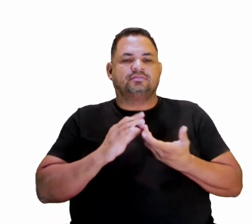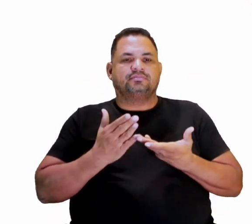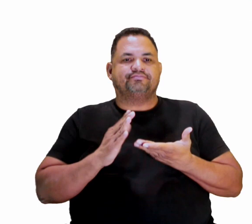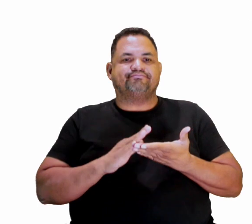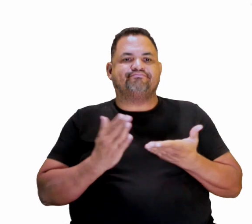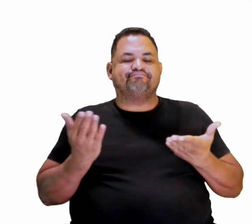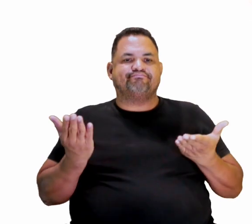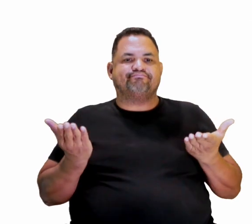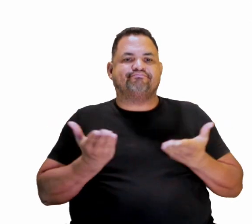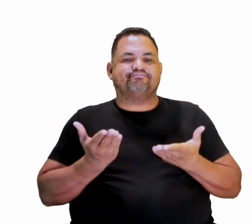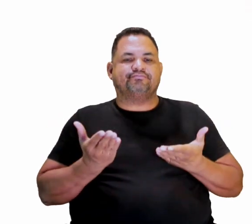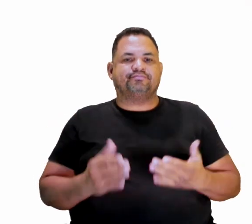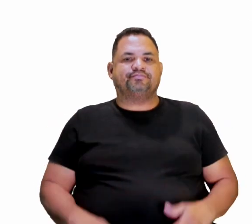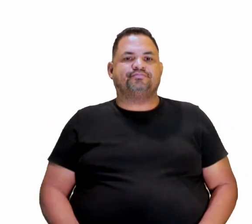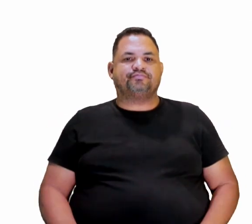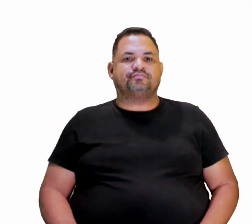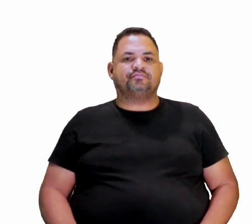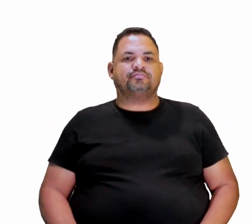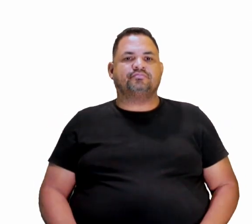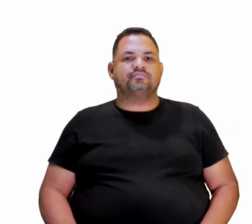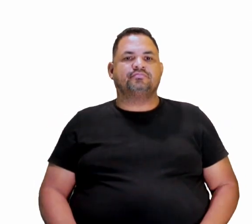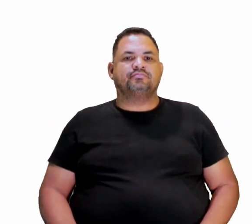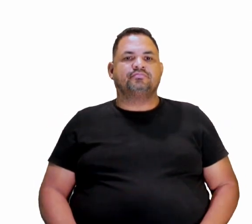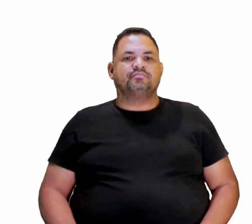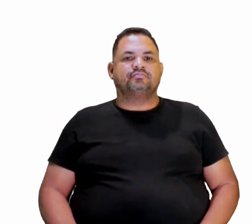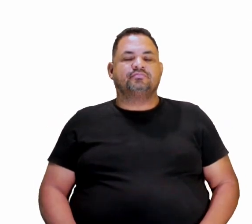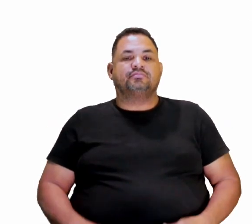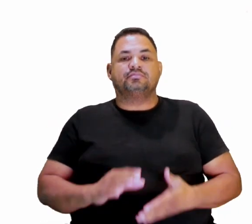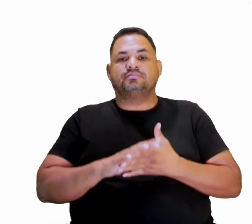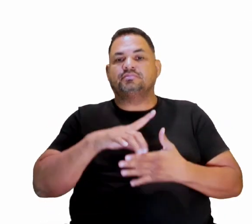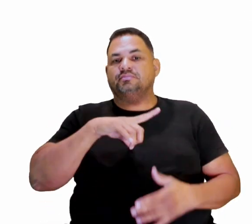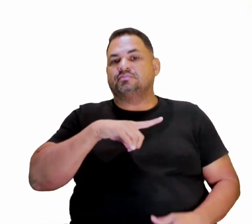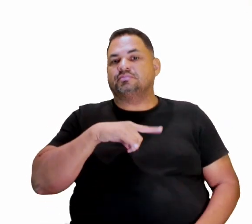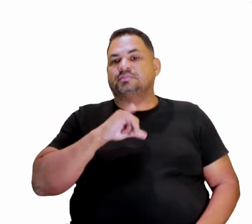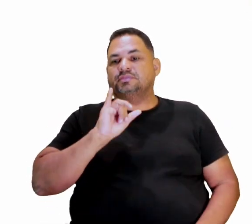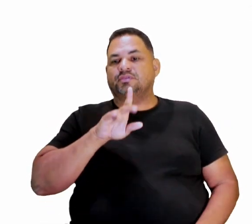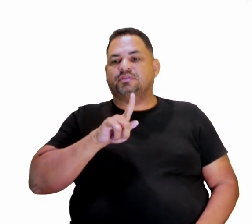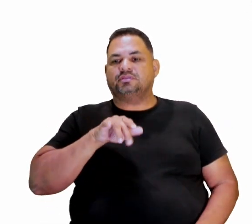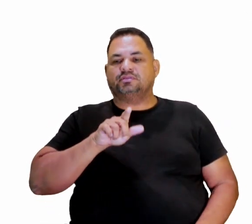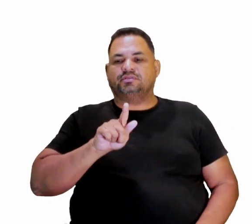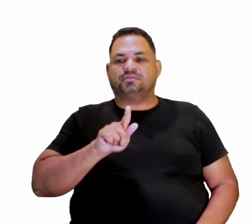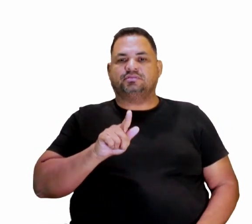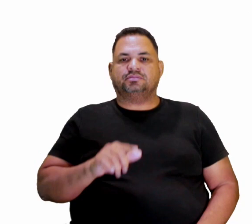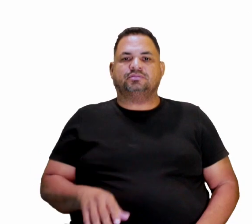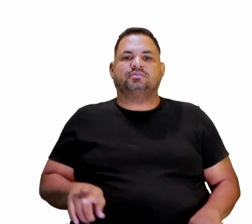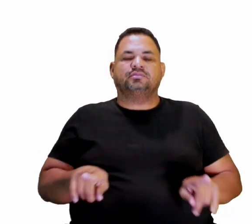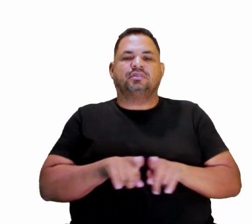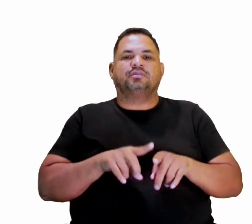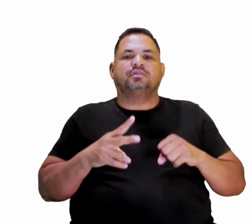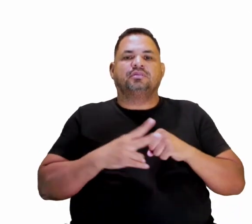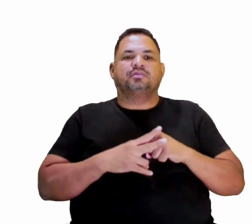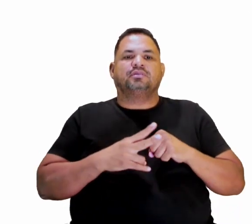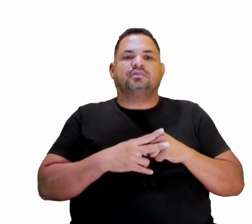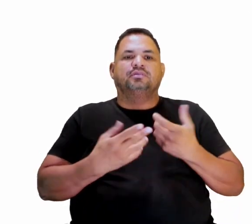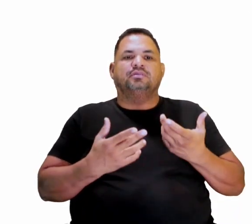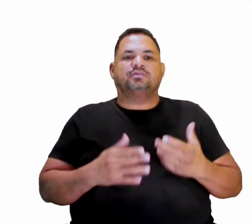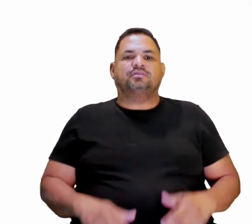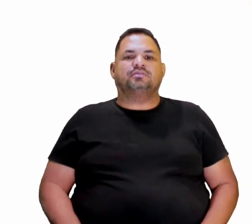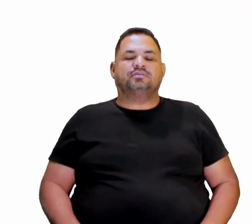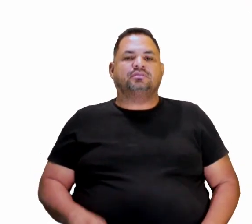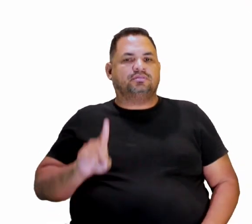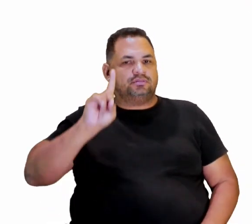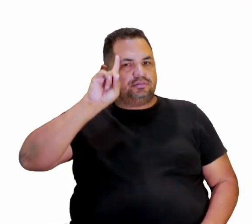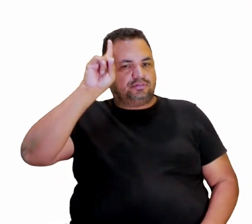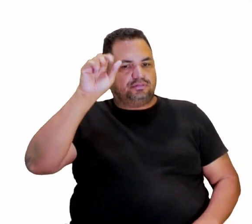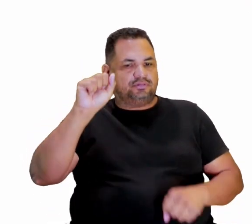confunda com traveling. Traveling tá com ing e inclusive também é um verbo, mas aqui tá com a ideia